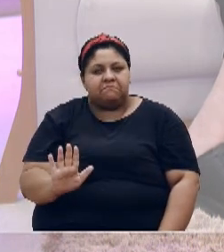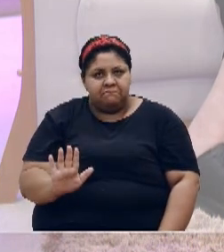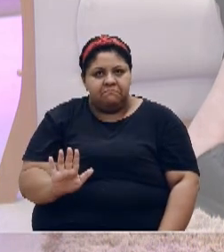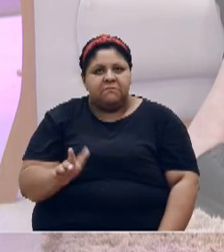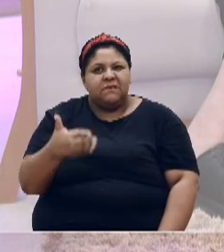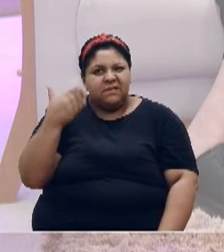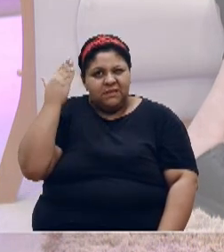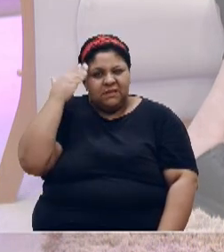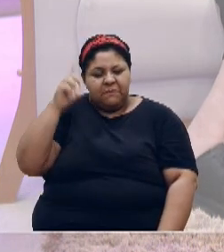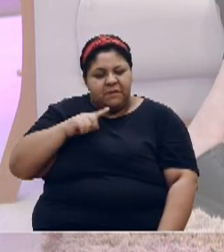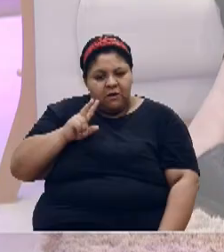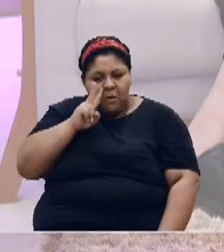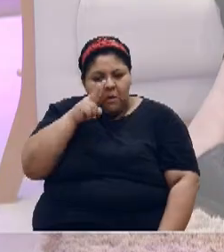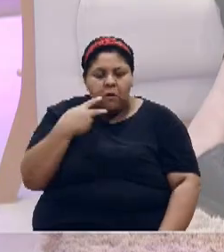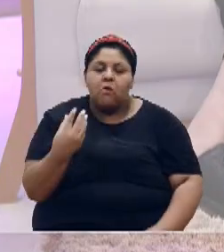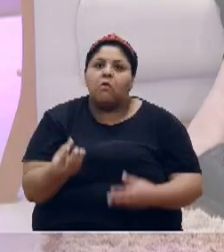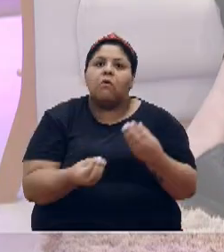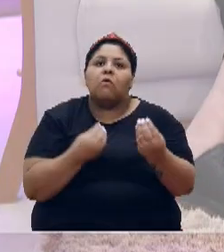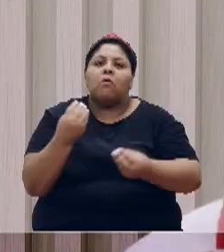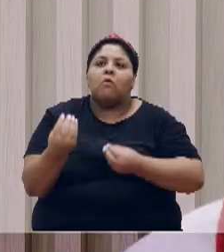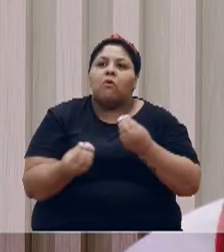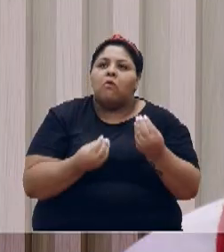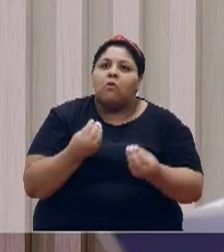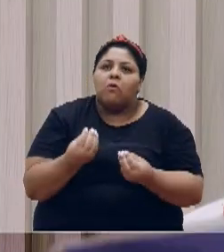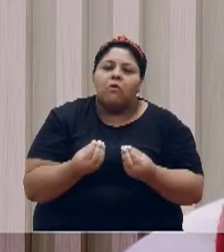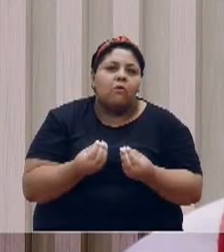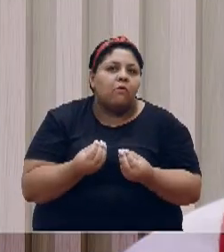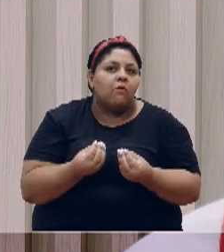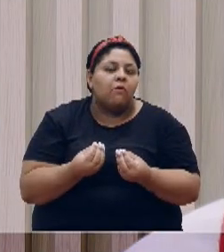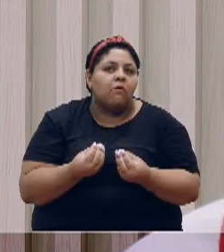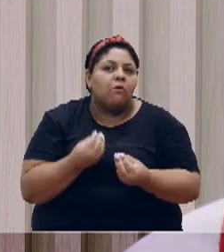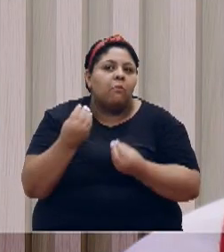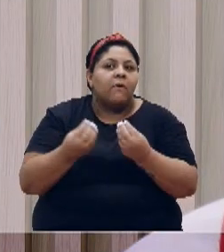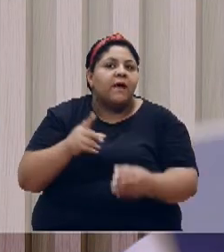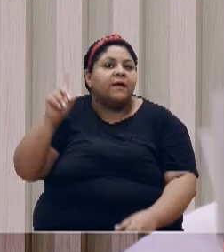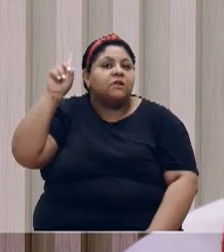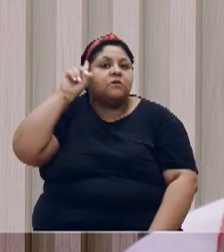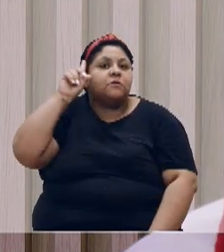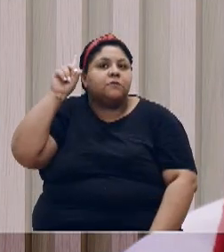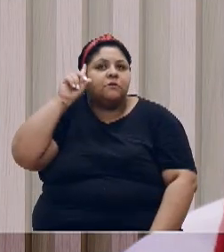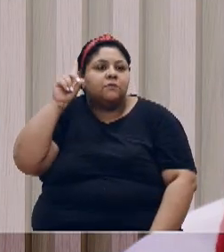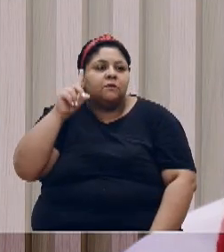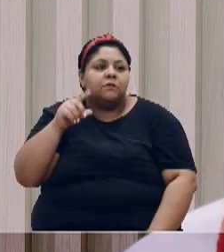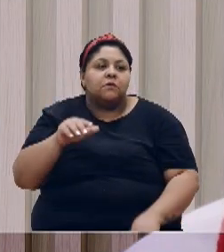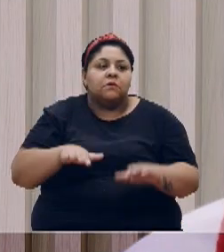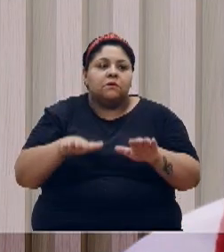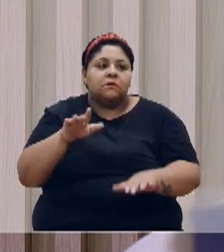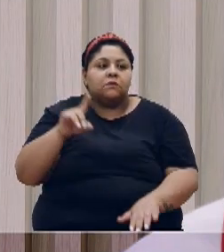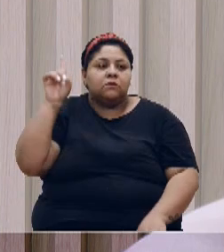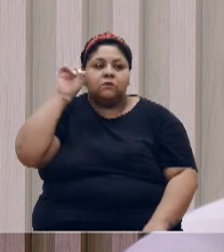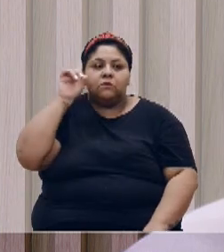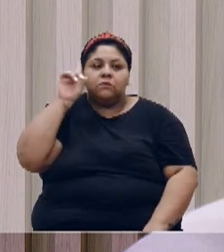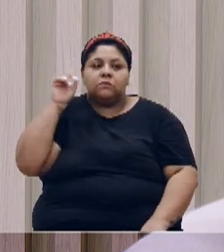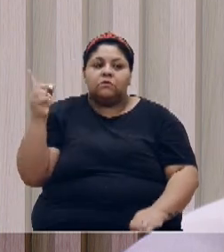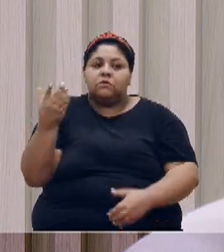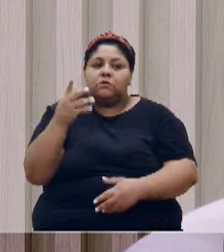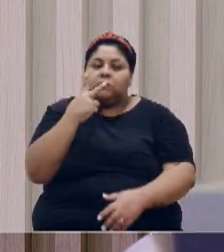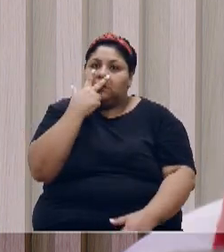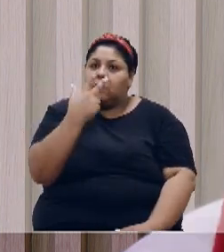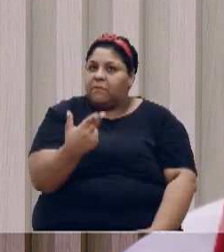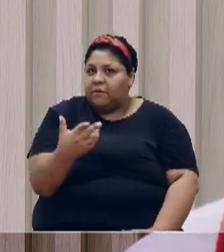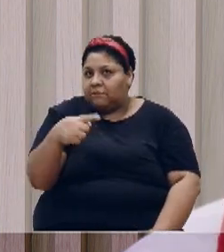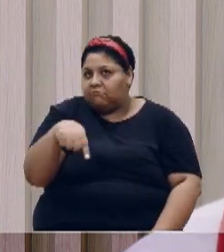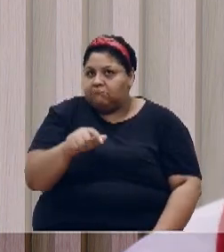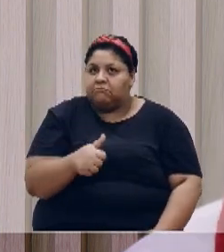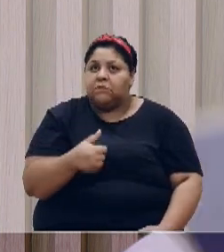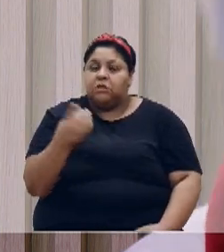força. E como é lidar com esse luto no dia a dia? Porque nem todos os dias são iguais, acho que tem dias melhores, tem dias